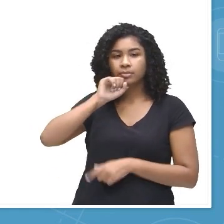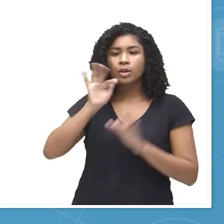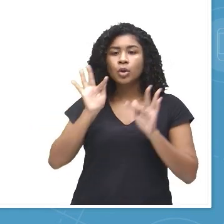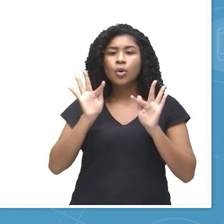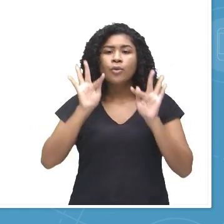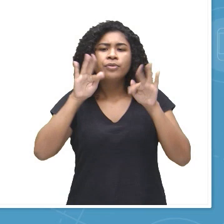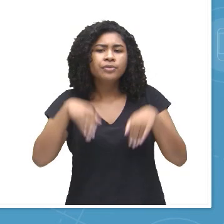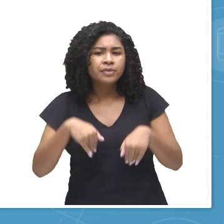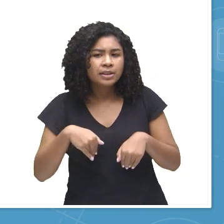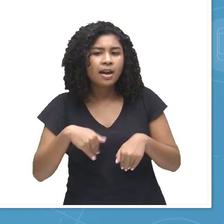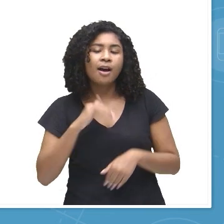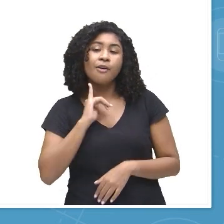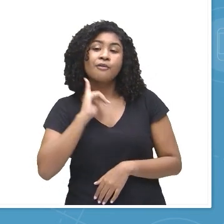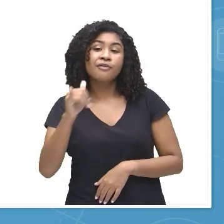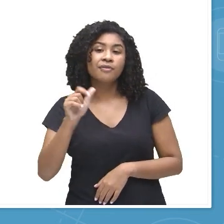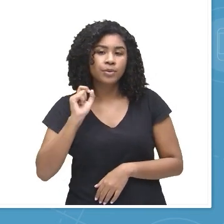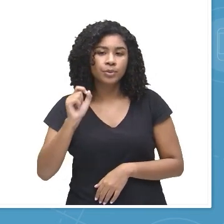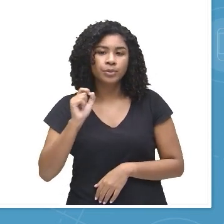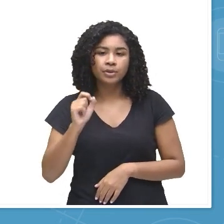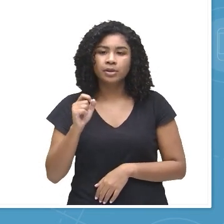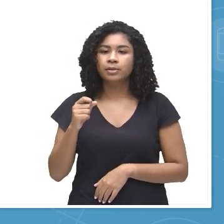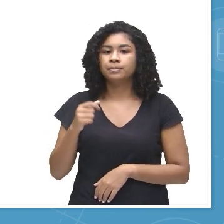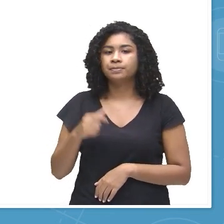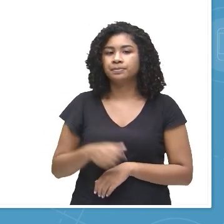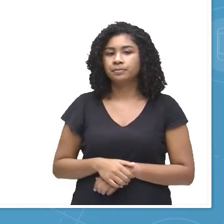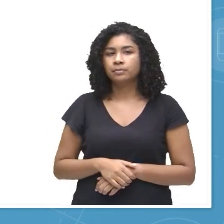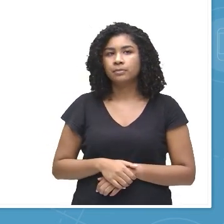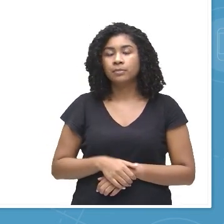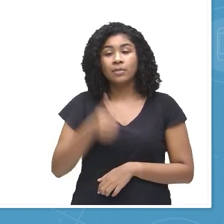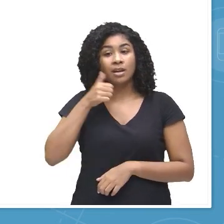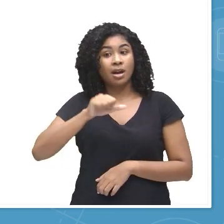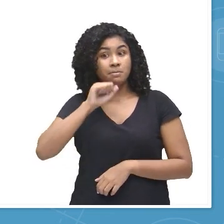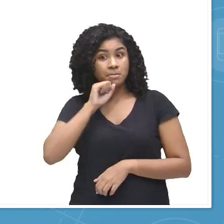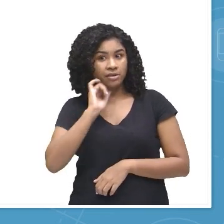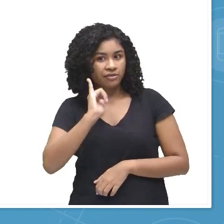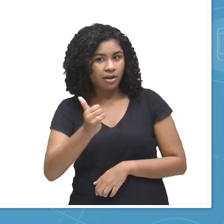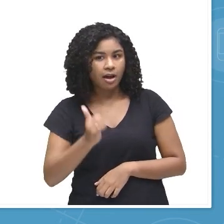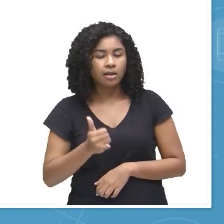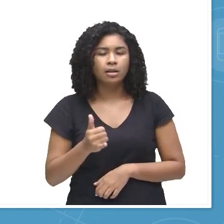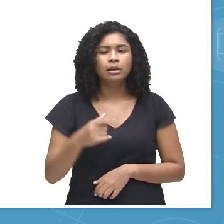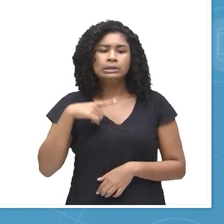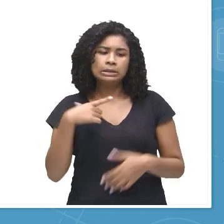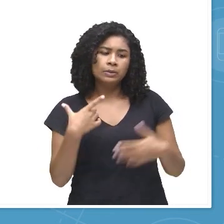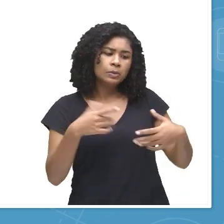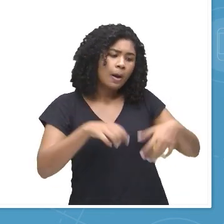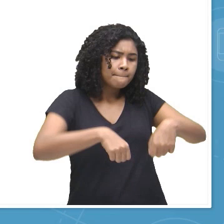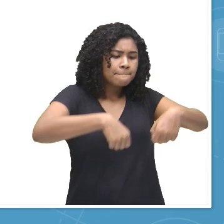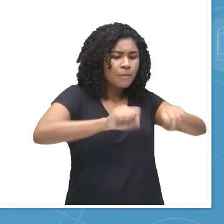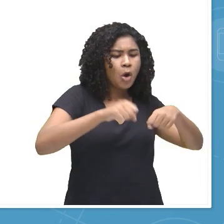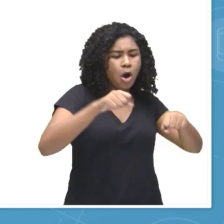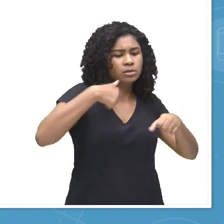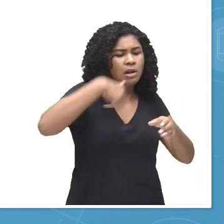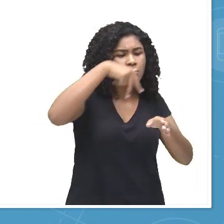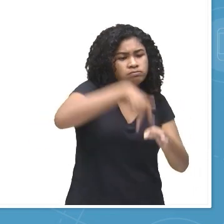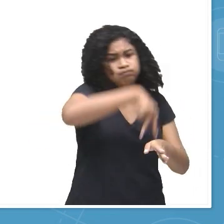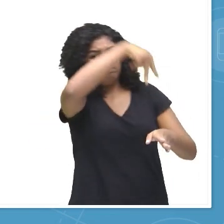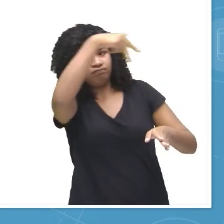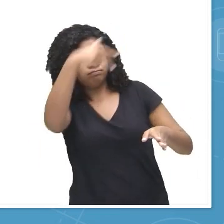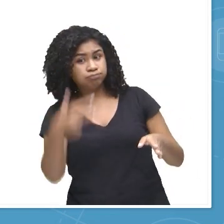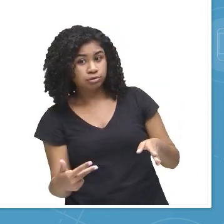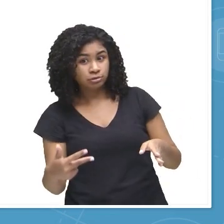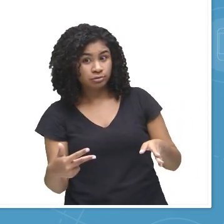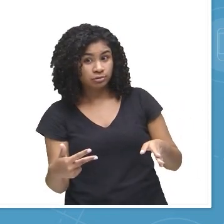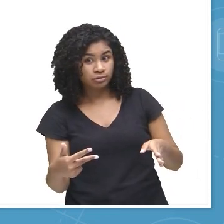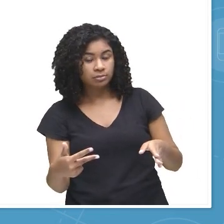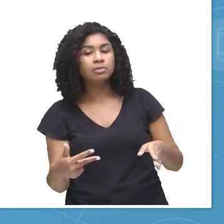final, ela diz assim, aí tive que pular da moto em movimento, bem em cima da ponte. Aqui nesse final,